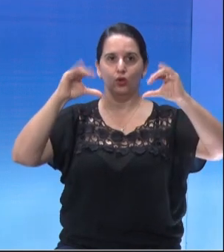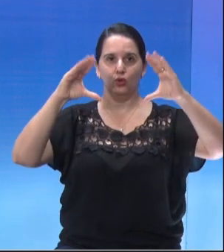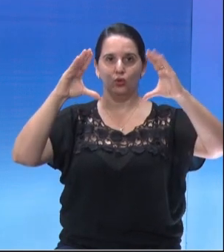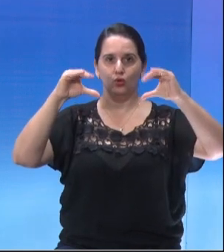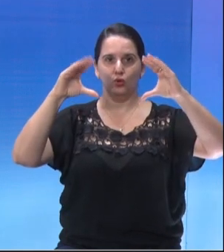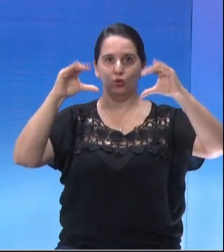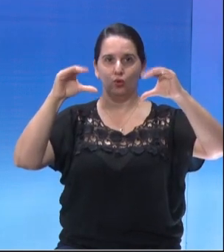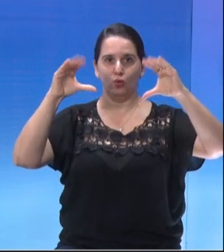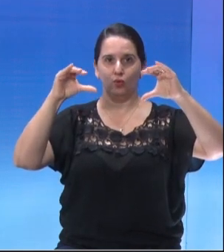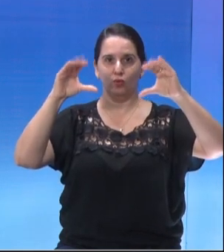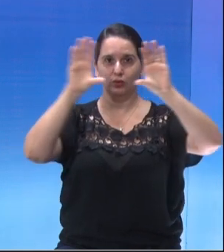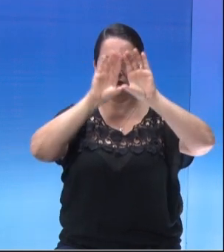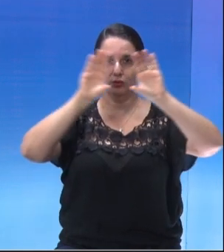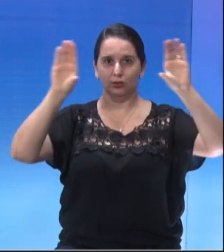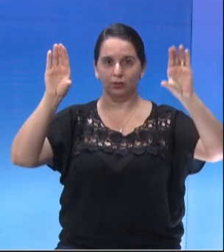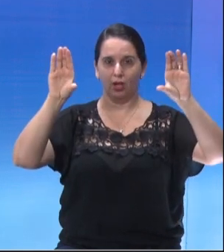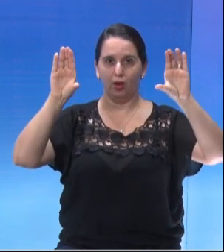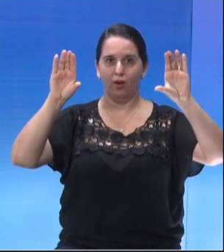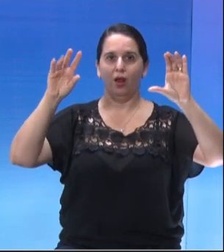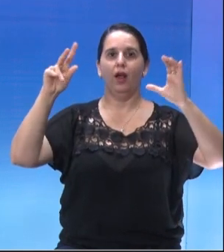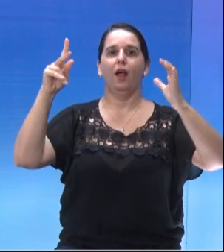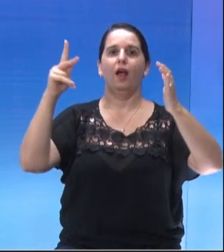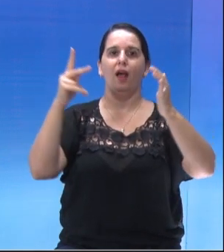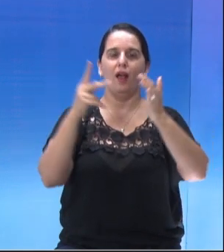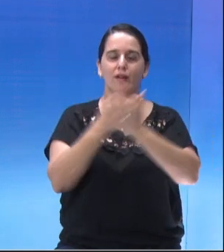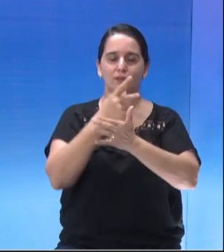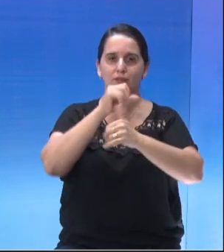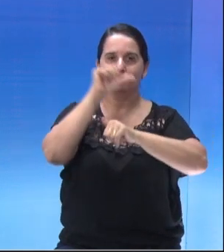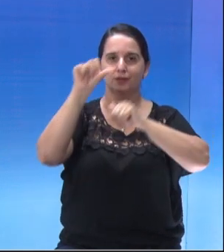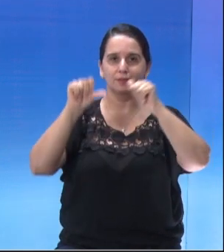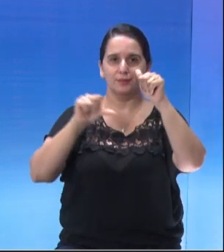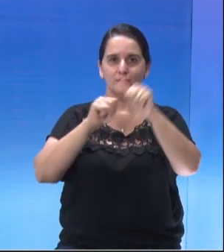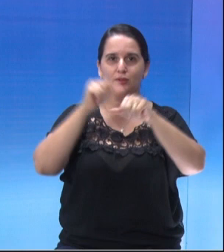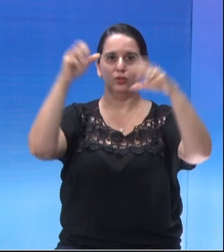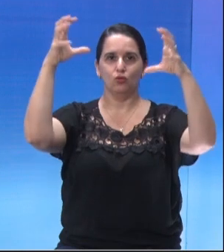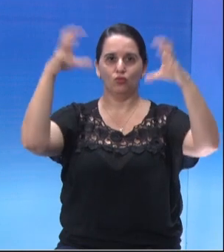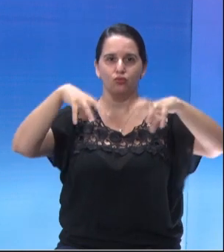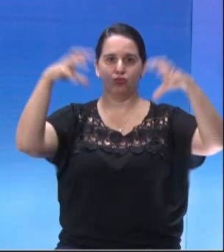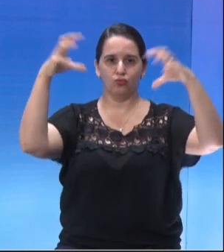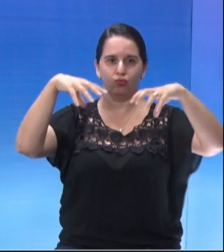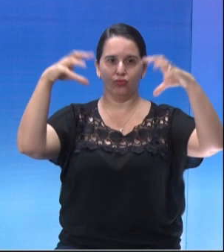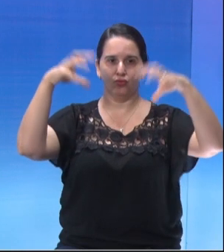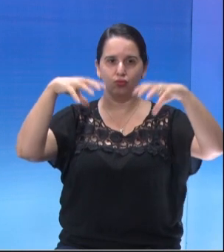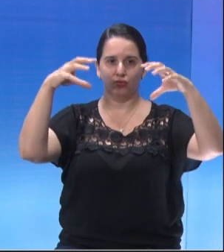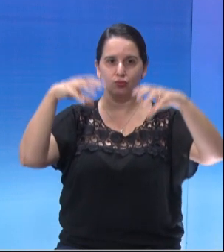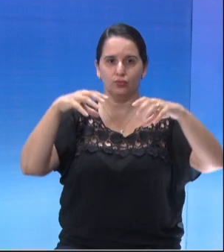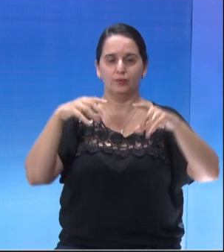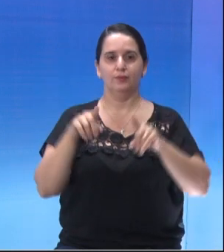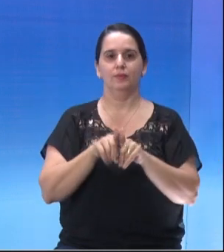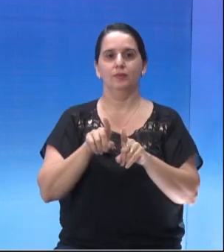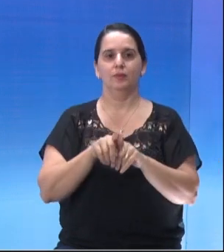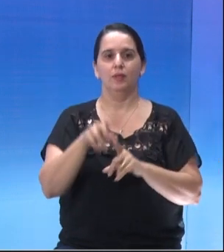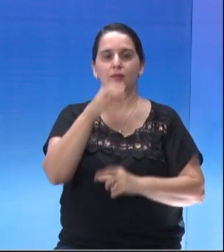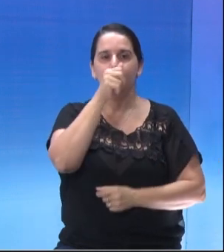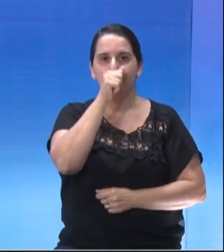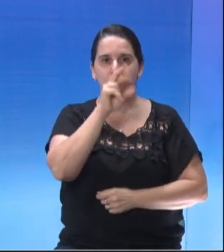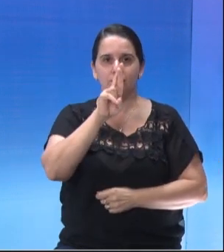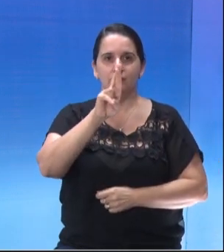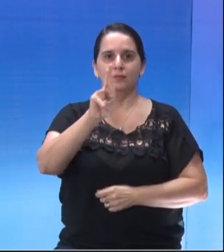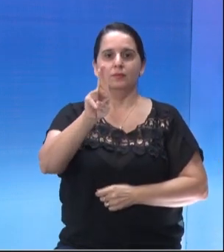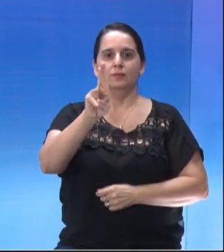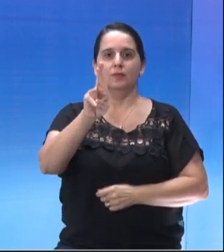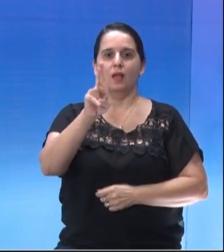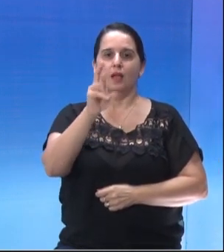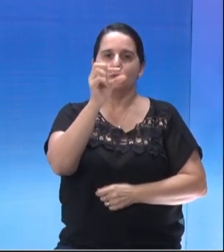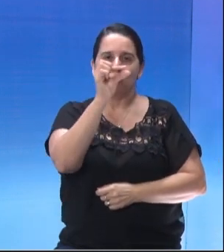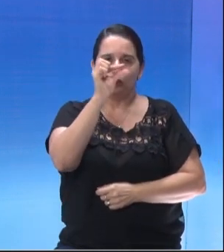nuvens que, por consequência, precipitam na forma de chuvas. E ele continua: no ar